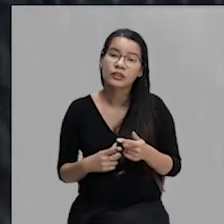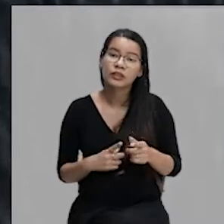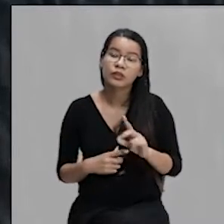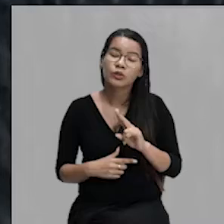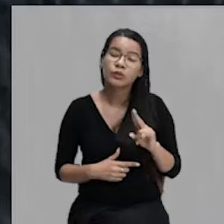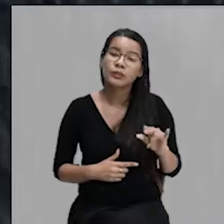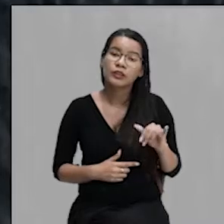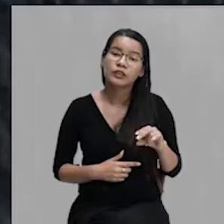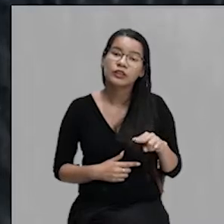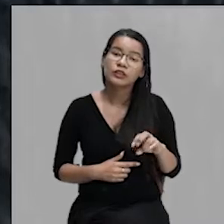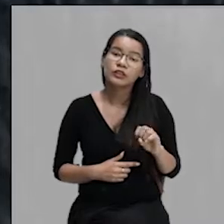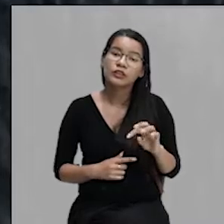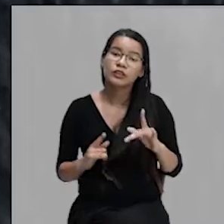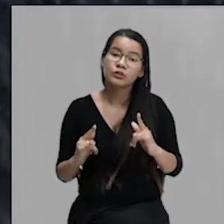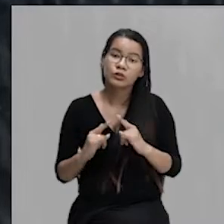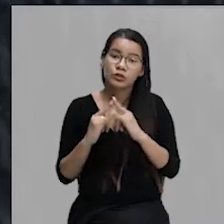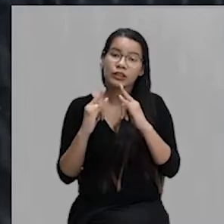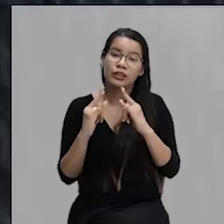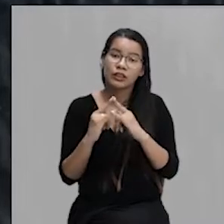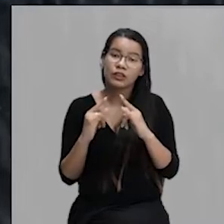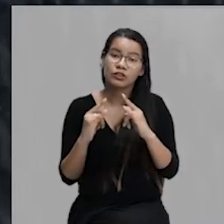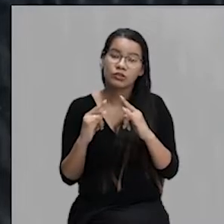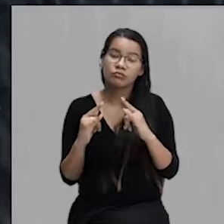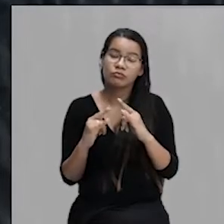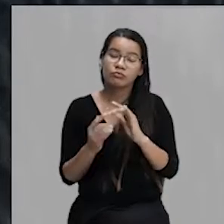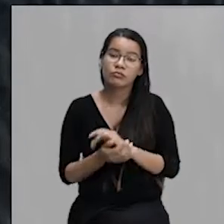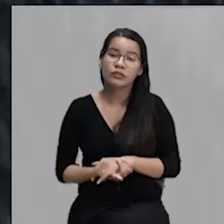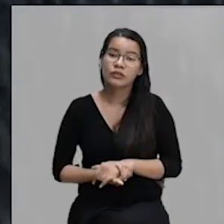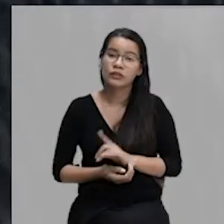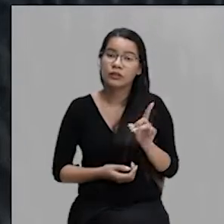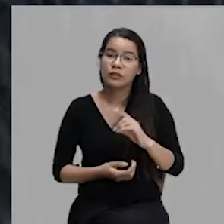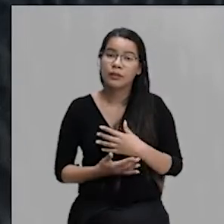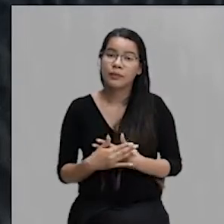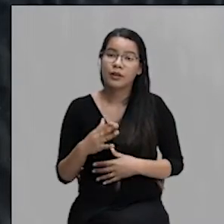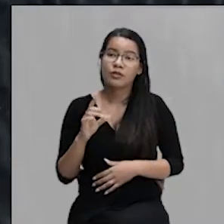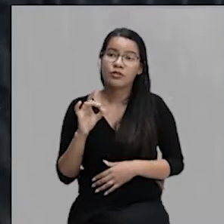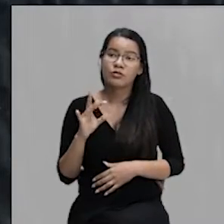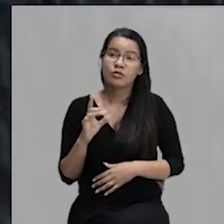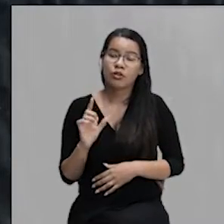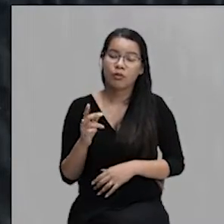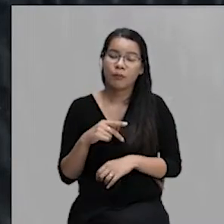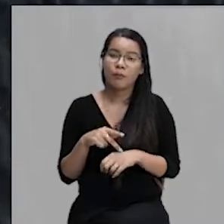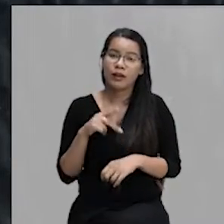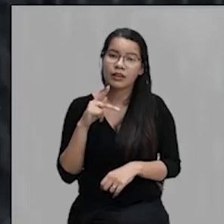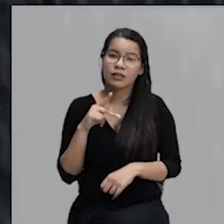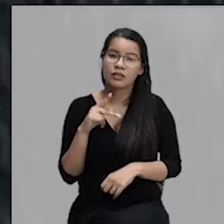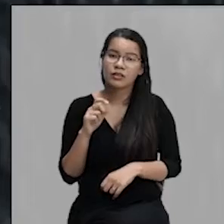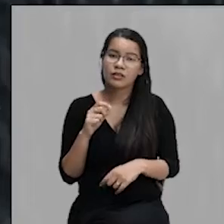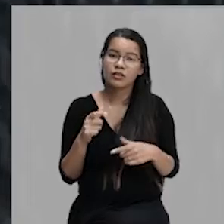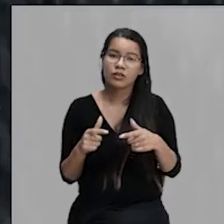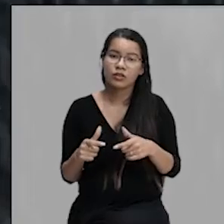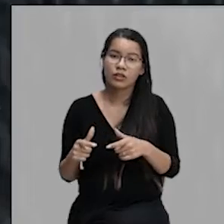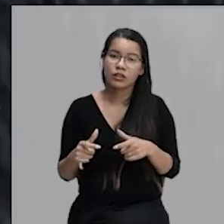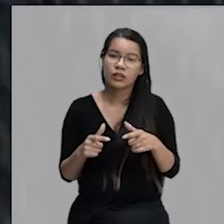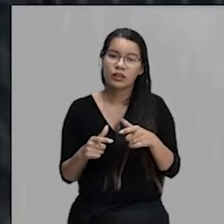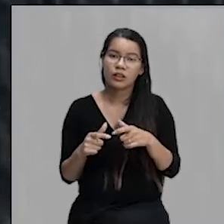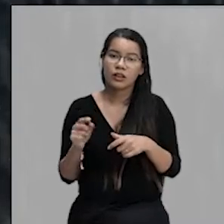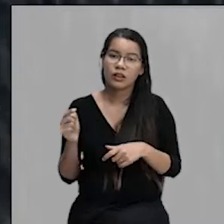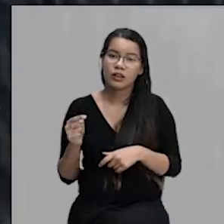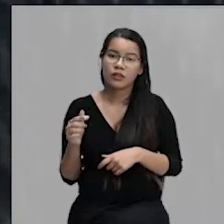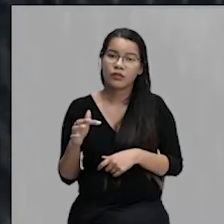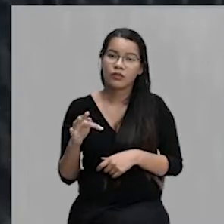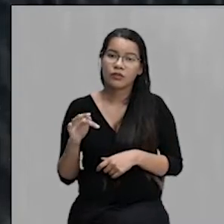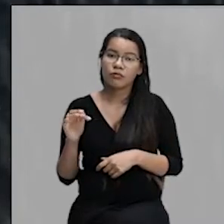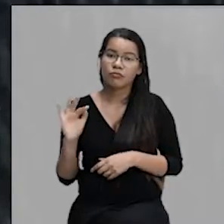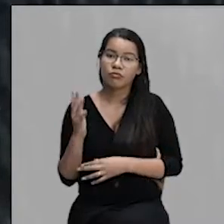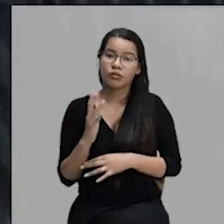institucionalidade global sobre a questão ambiental. Não é mais a soberania do país onde está localizado aquela floresta,